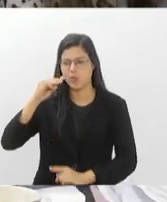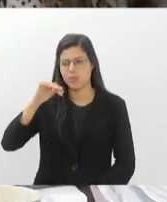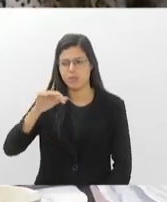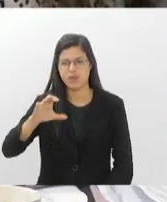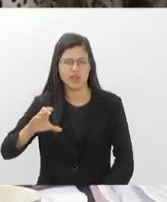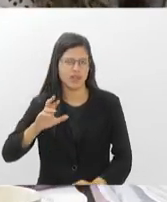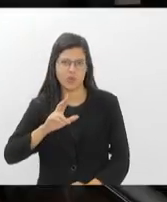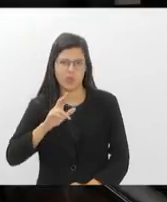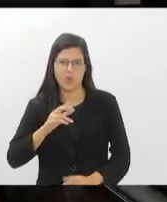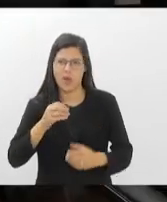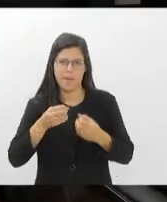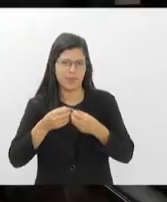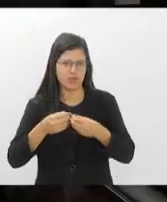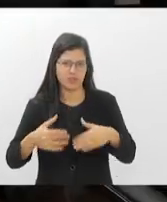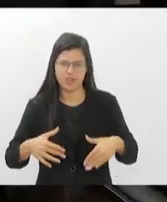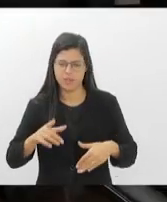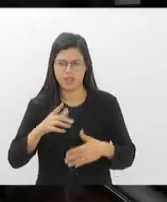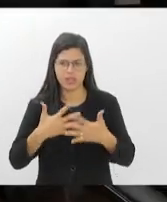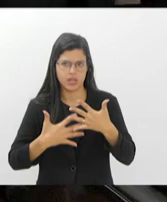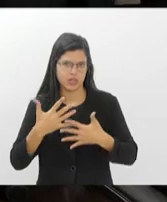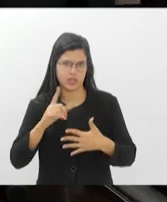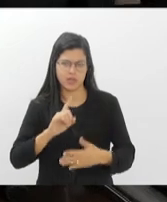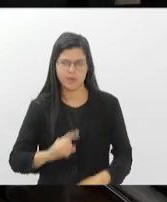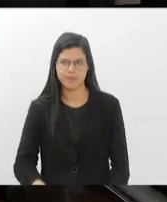meu voto.